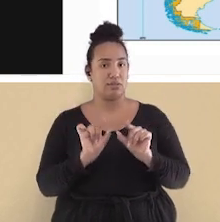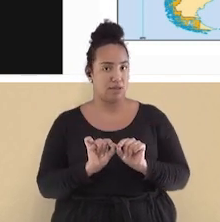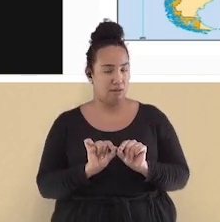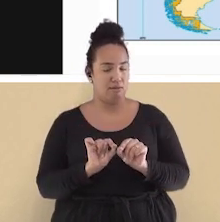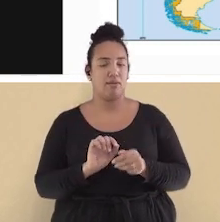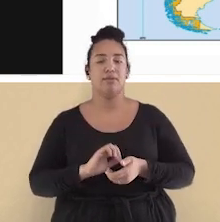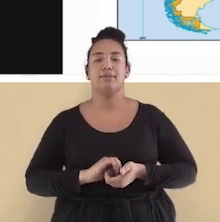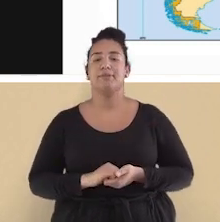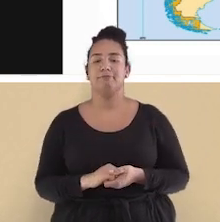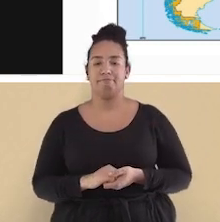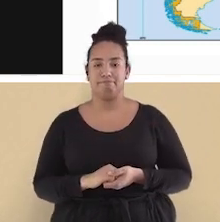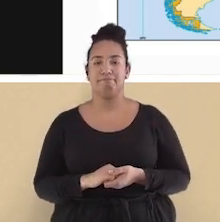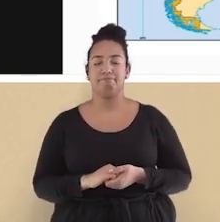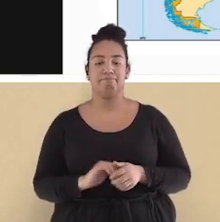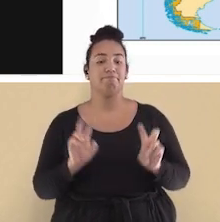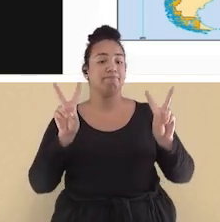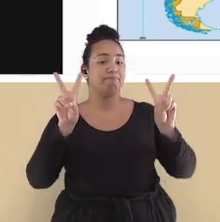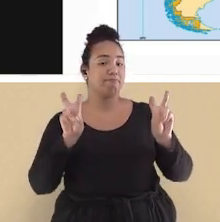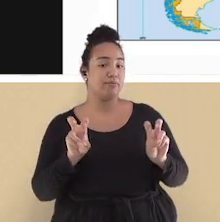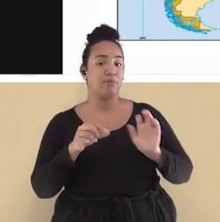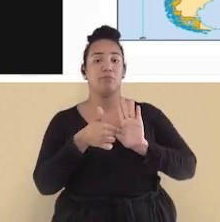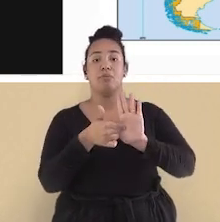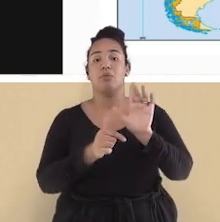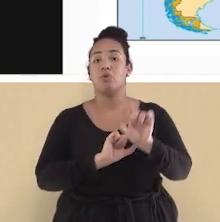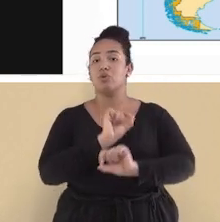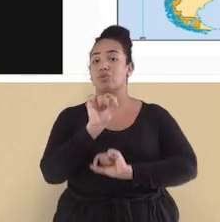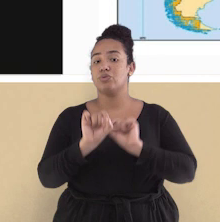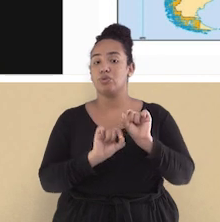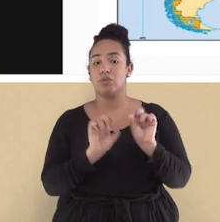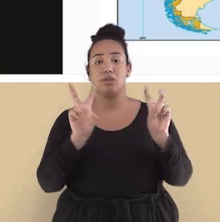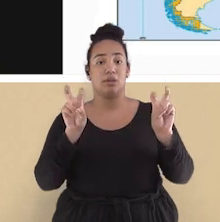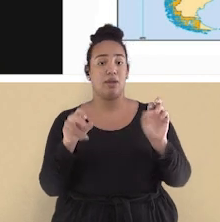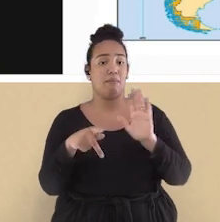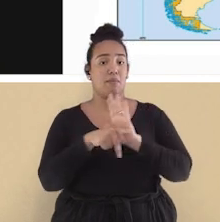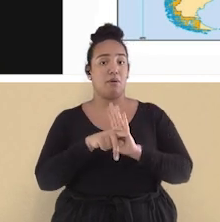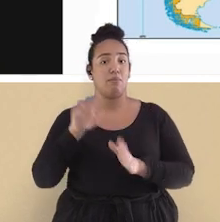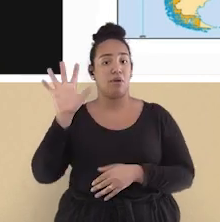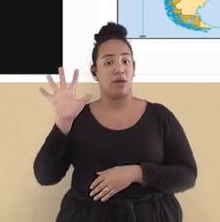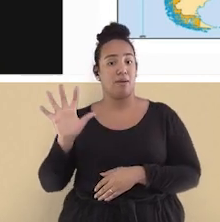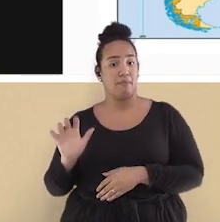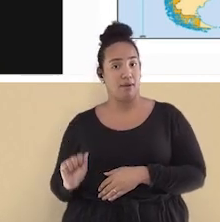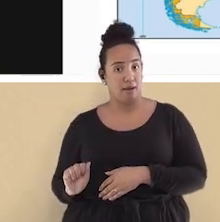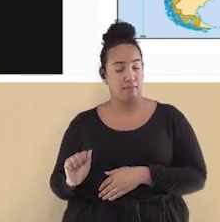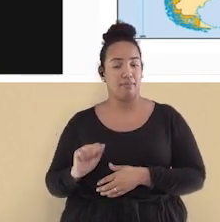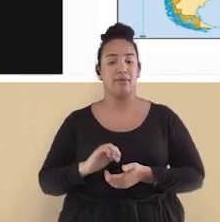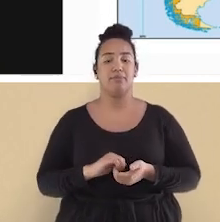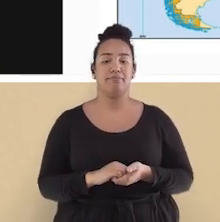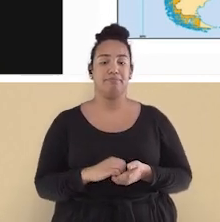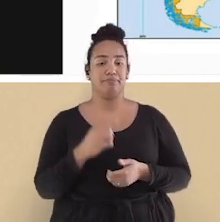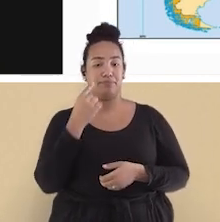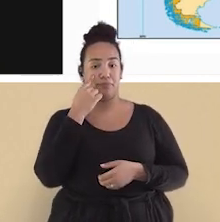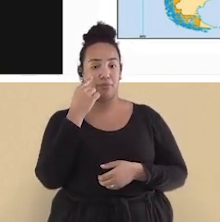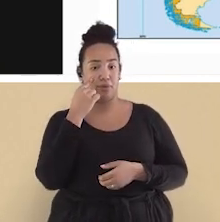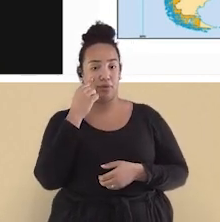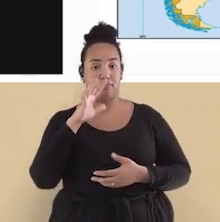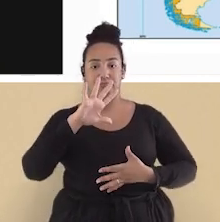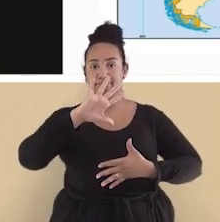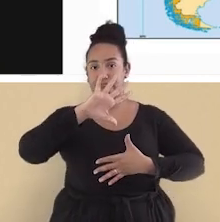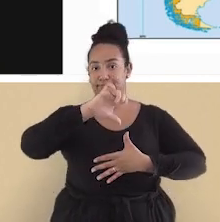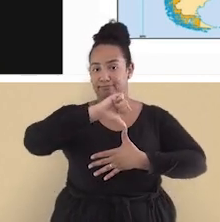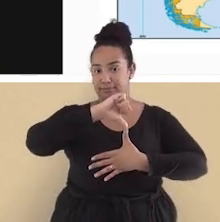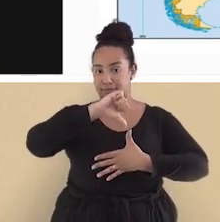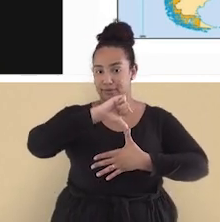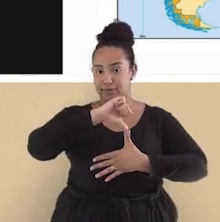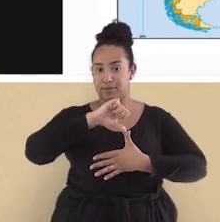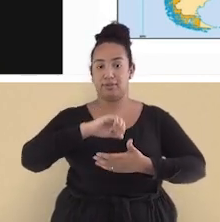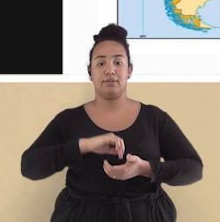também escala. O título basicamente informa o assunto daquele mapa. Então, a gente vê aí que nesse caso